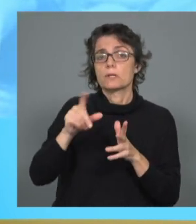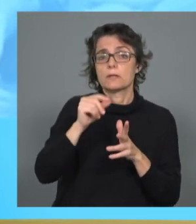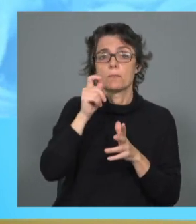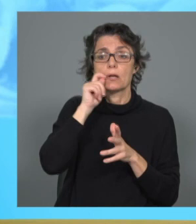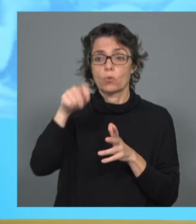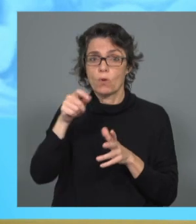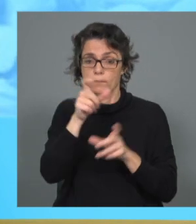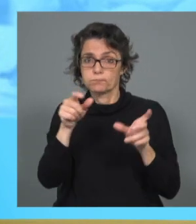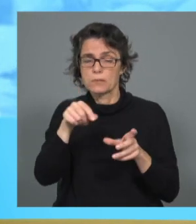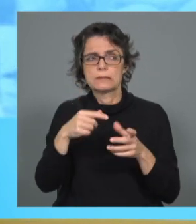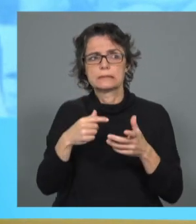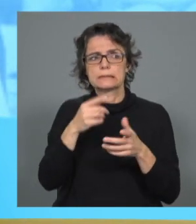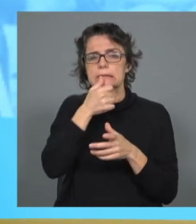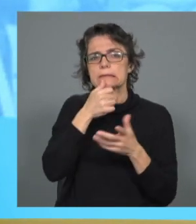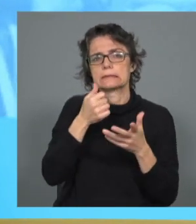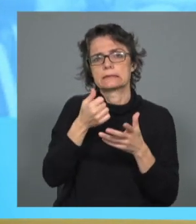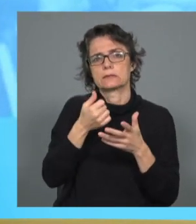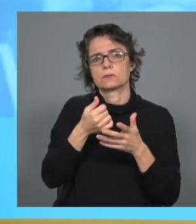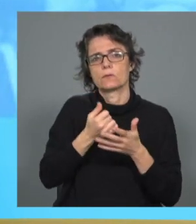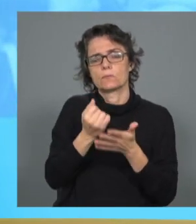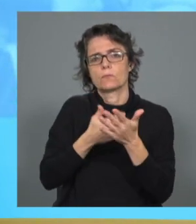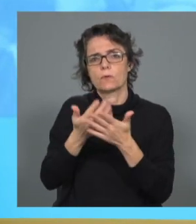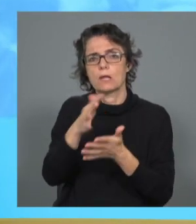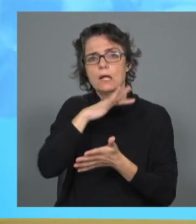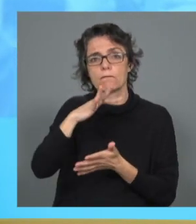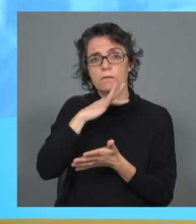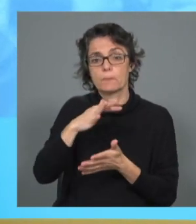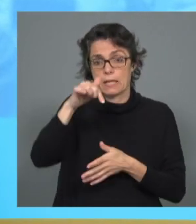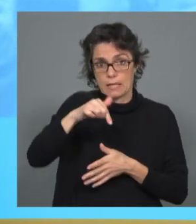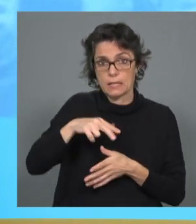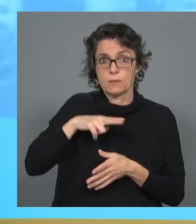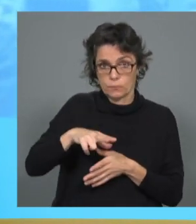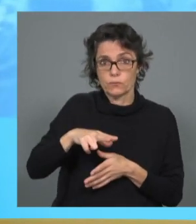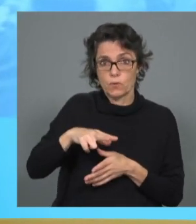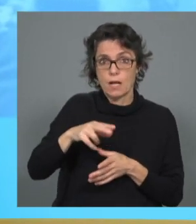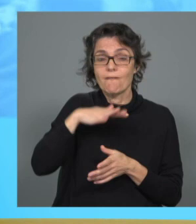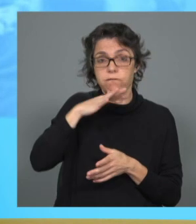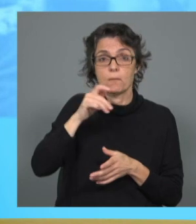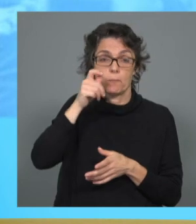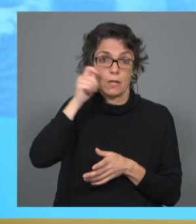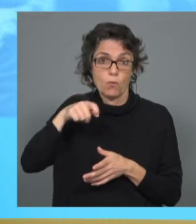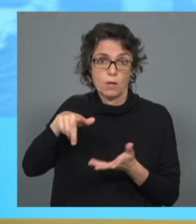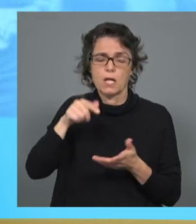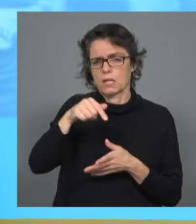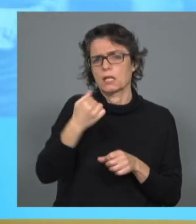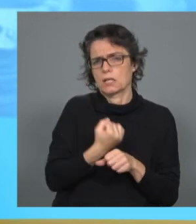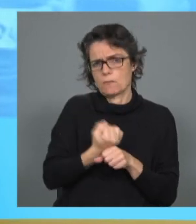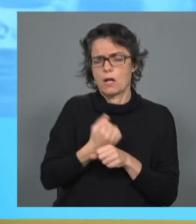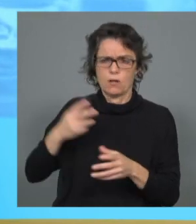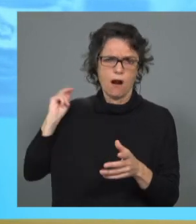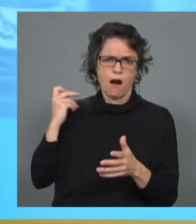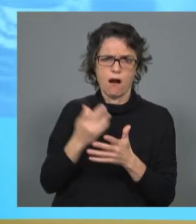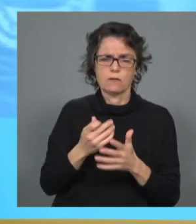mobilizaram para ajudarem as famílias que estavam já cá, de ucranianos, que estão cá há muitos anos a trabalhar já